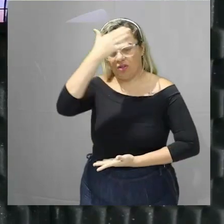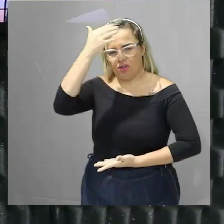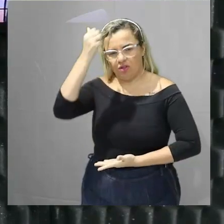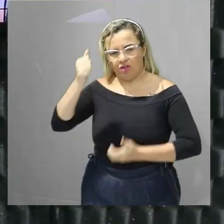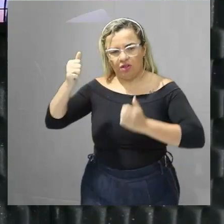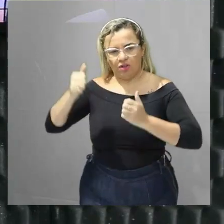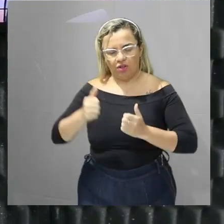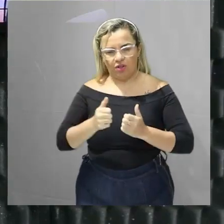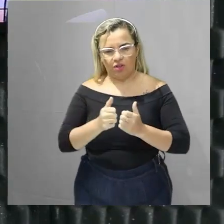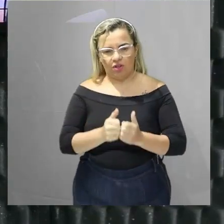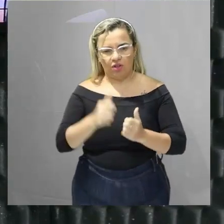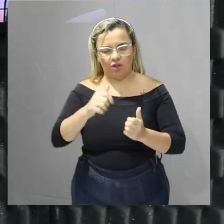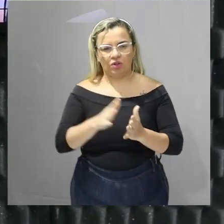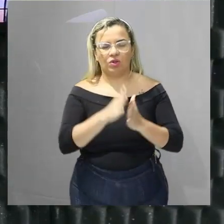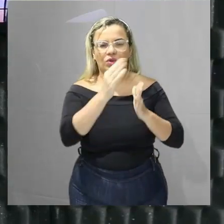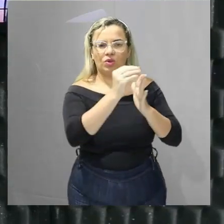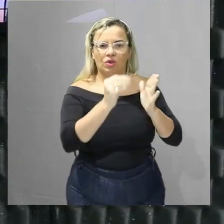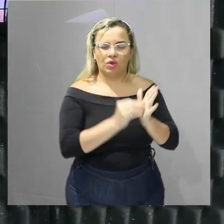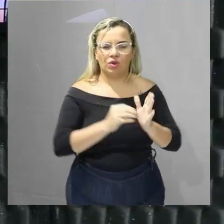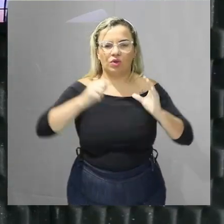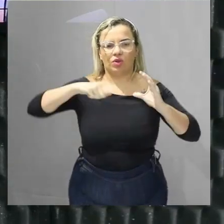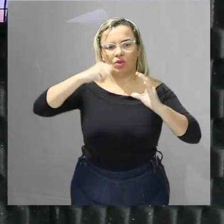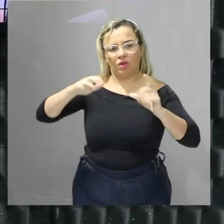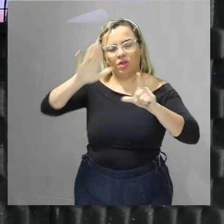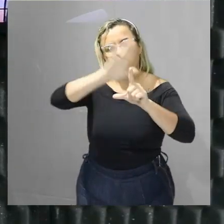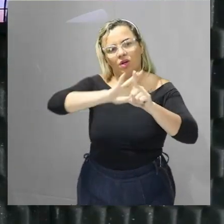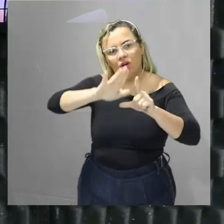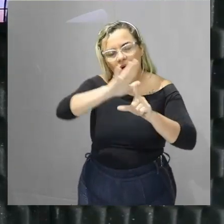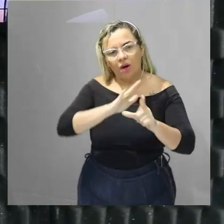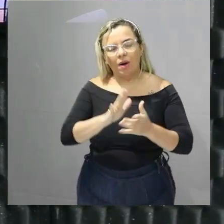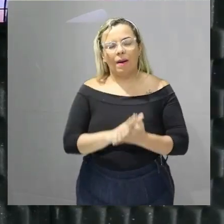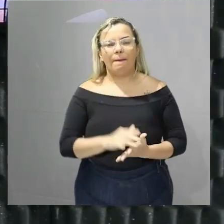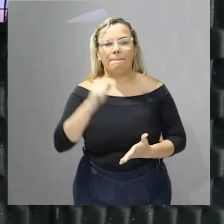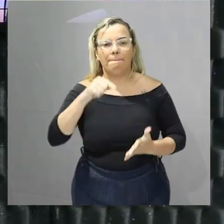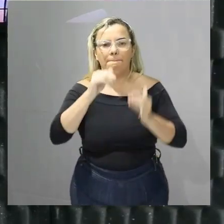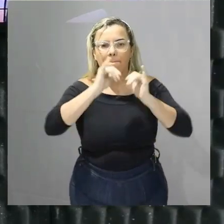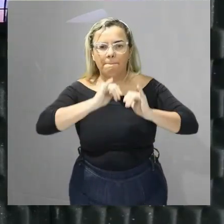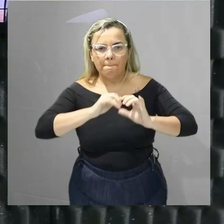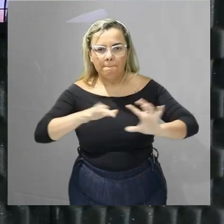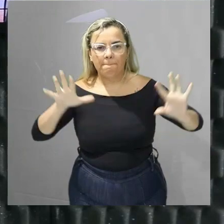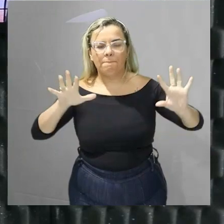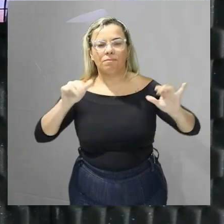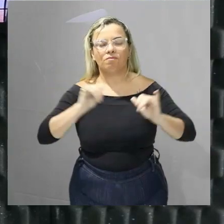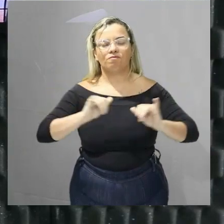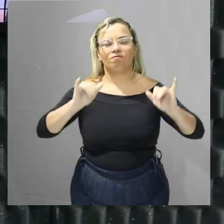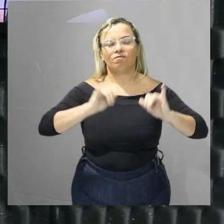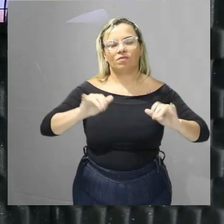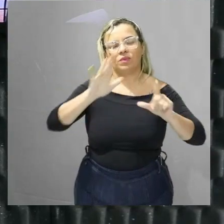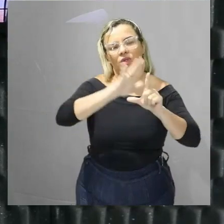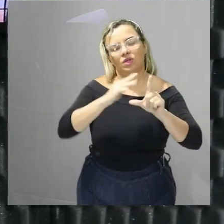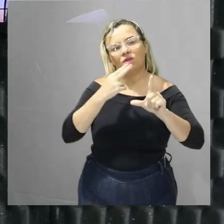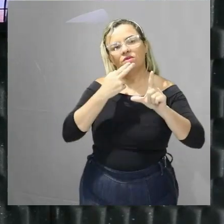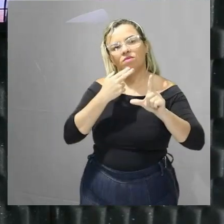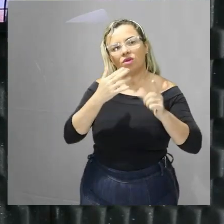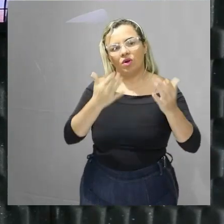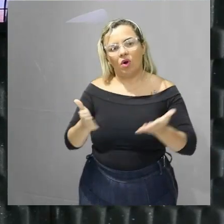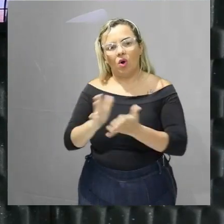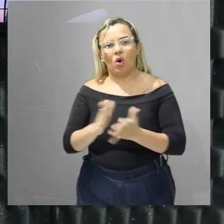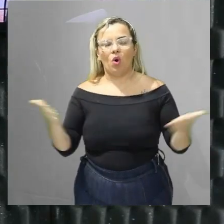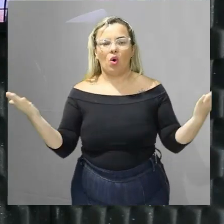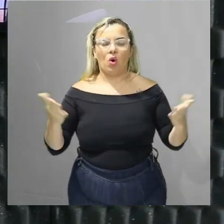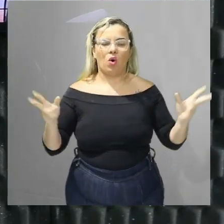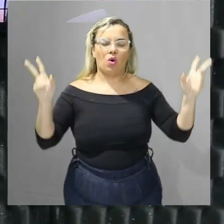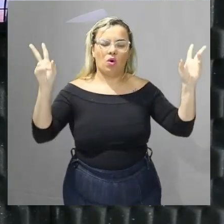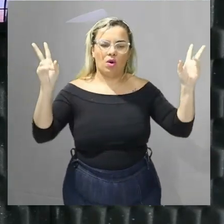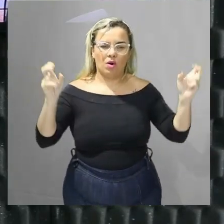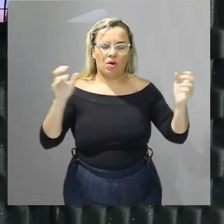as aulas que vão estar disponíveis na plataforma Gonçalves Dias. Galerinha, hoje nós vamos trabalhar uma temática que, mais uma vez, eu dividi